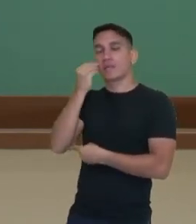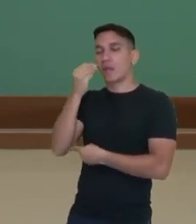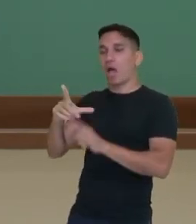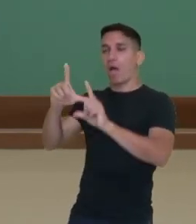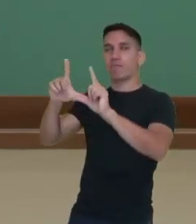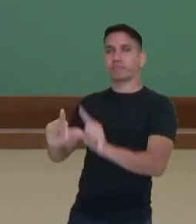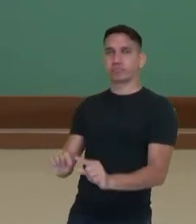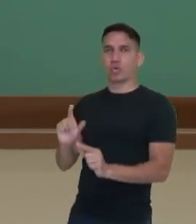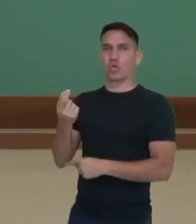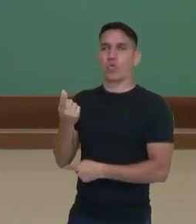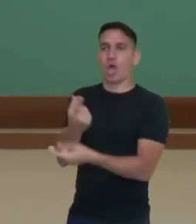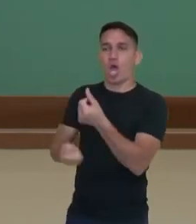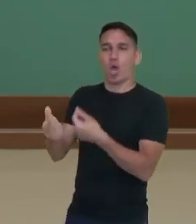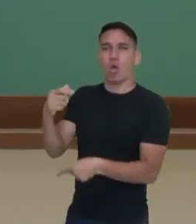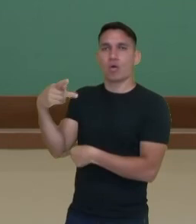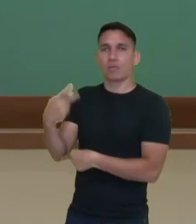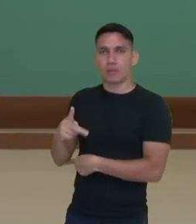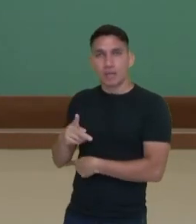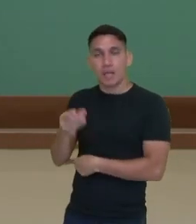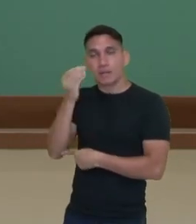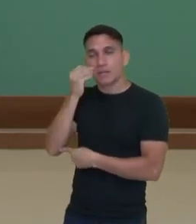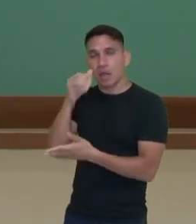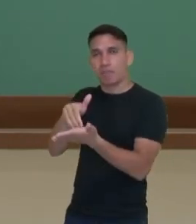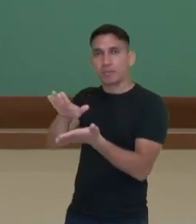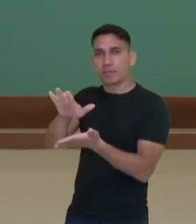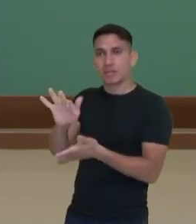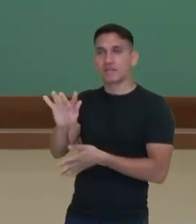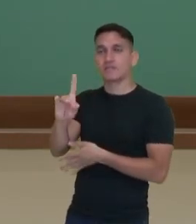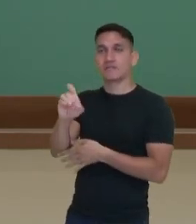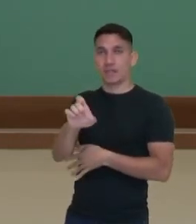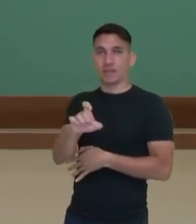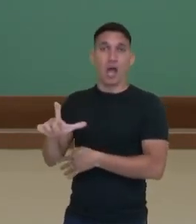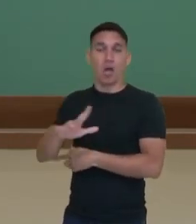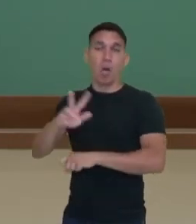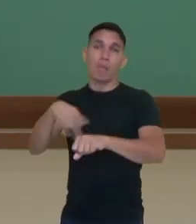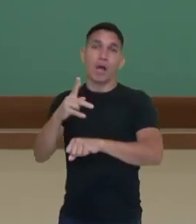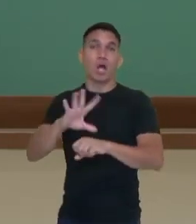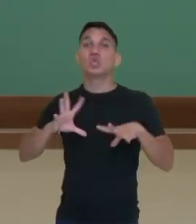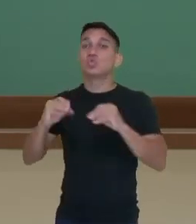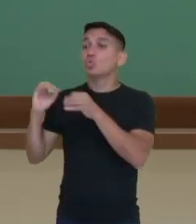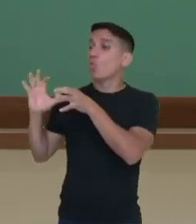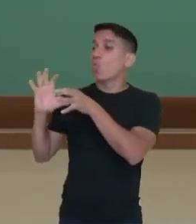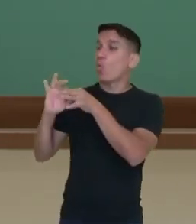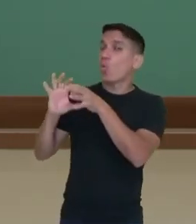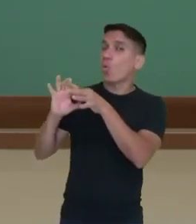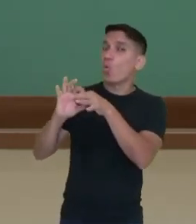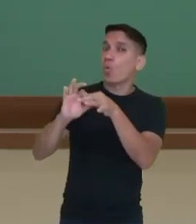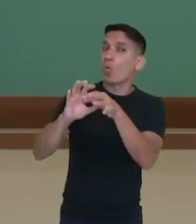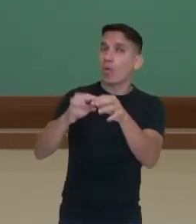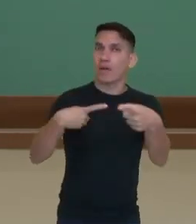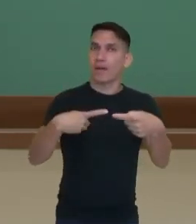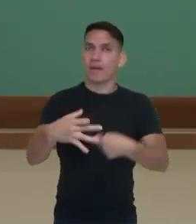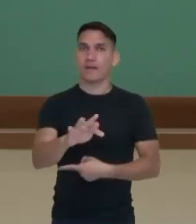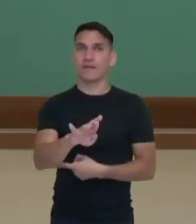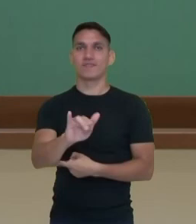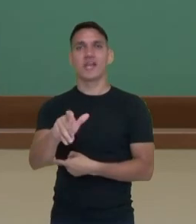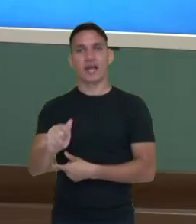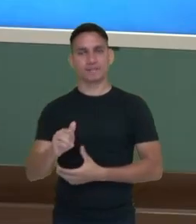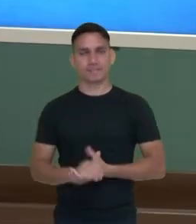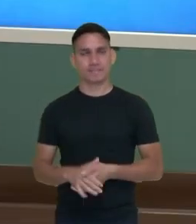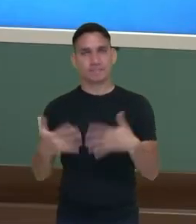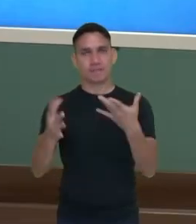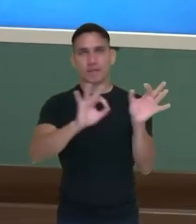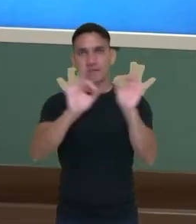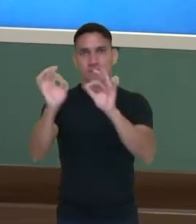economia do país e tirar Fidel Castro do poder. Tudo isso dentro de um contexto de Guerra Fria.